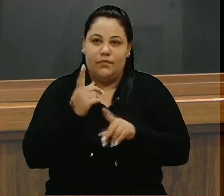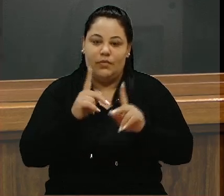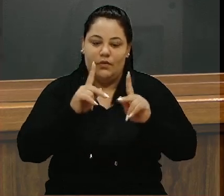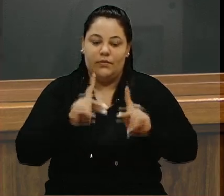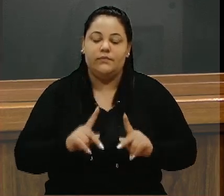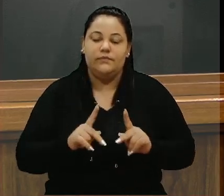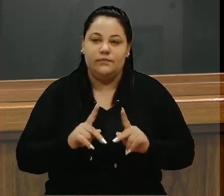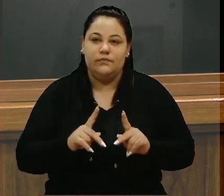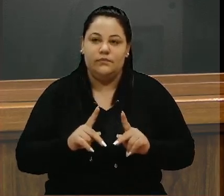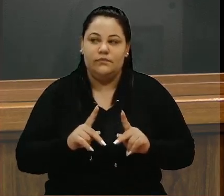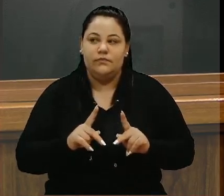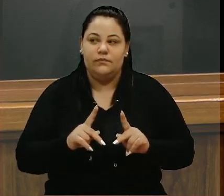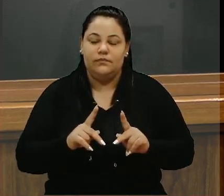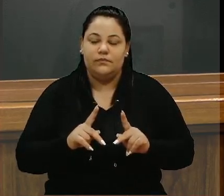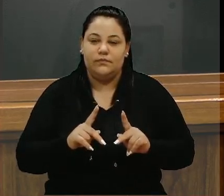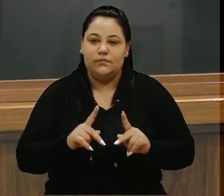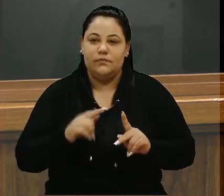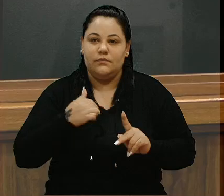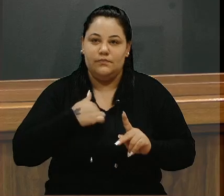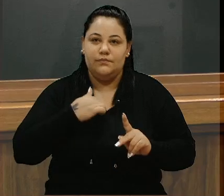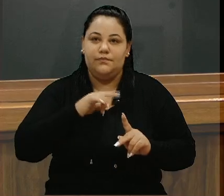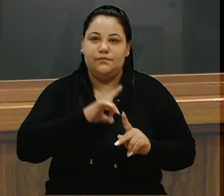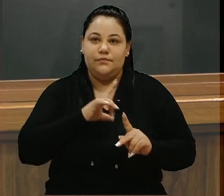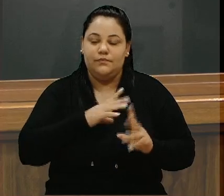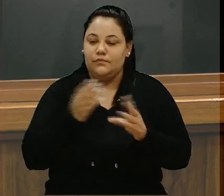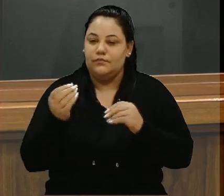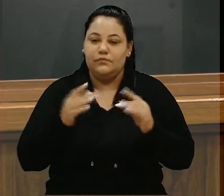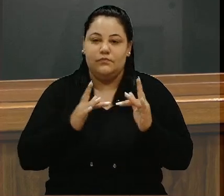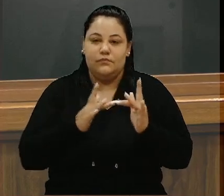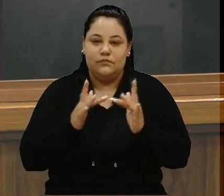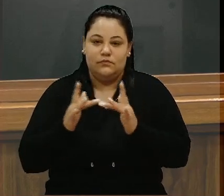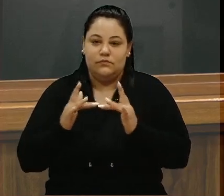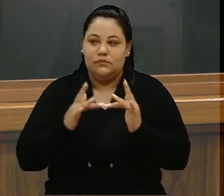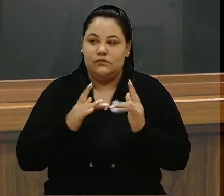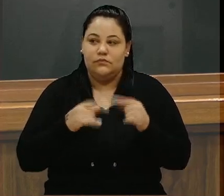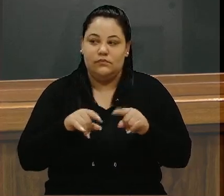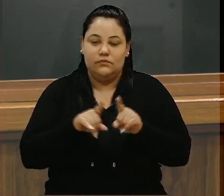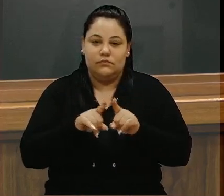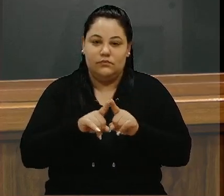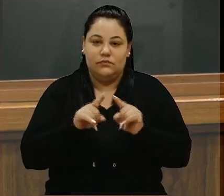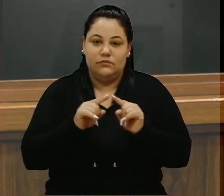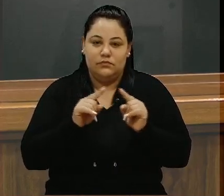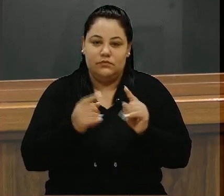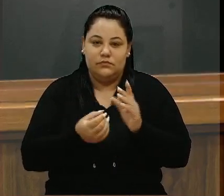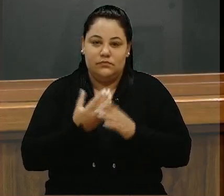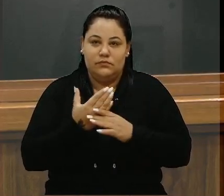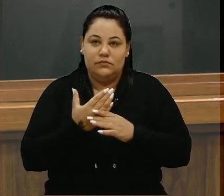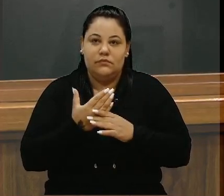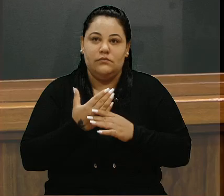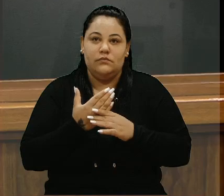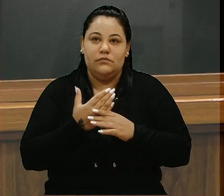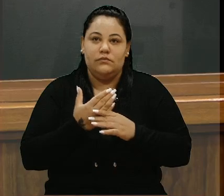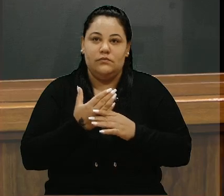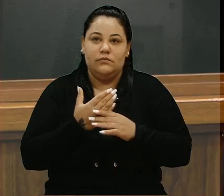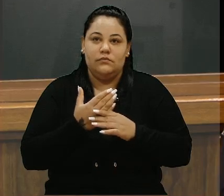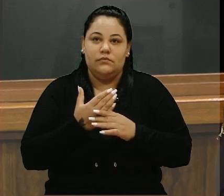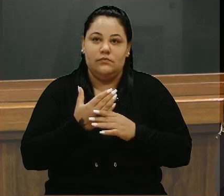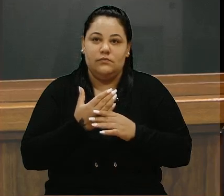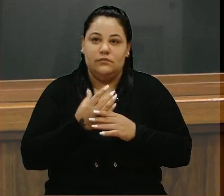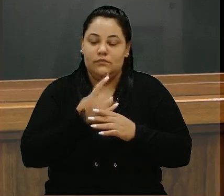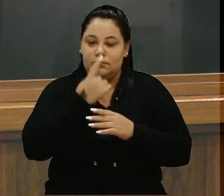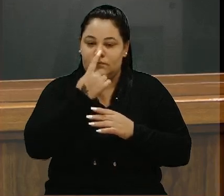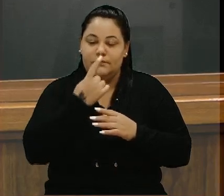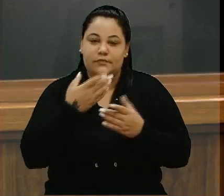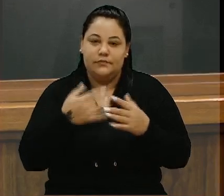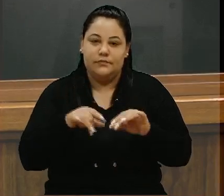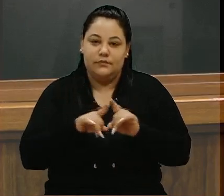que eu tive muito contato em outras épocas, mas me aproximei mais nesses últimos tempos. Então, foi